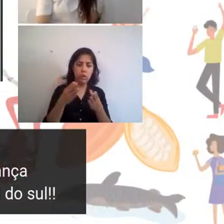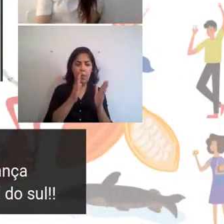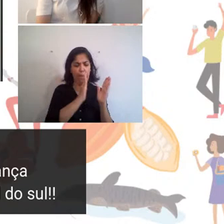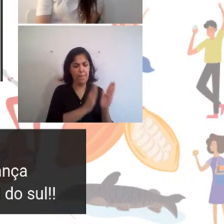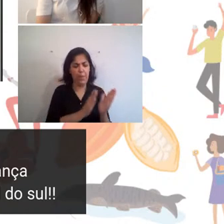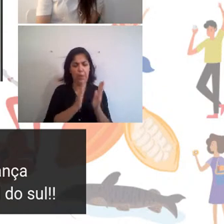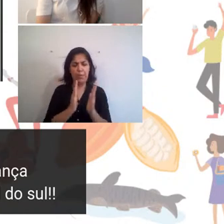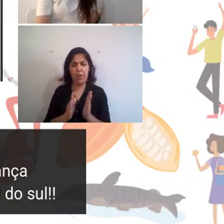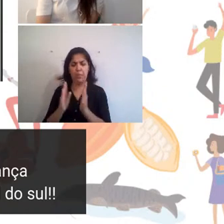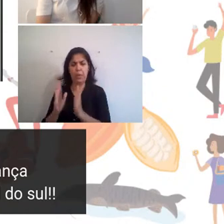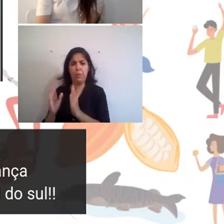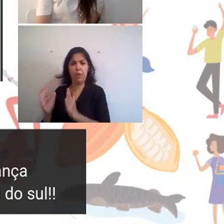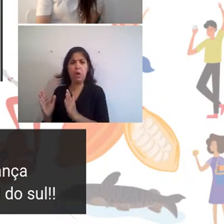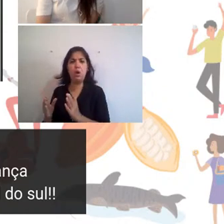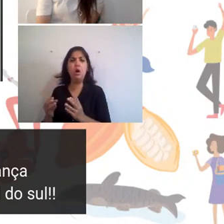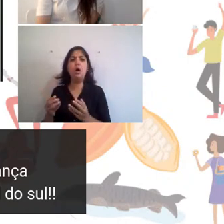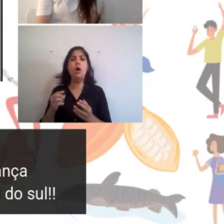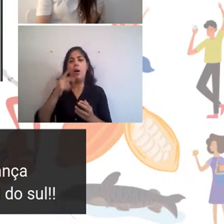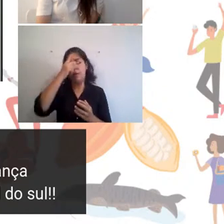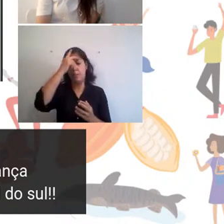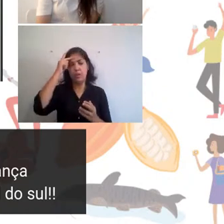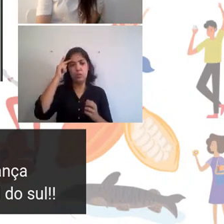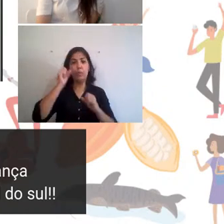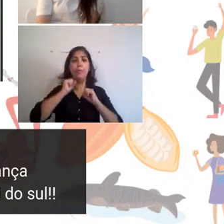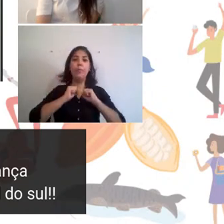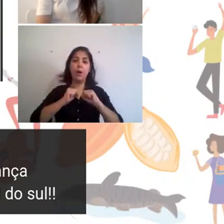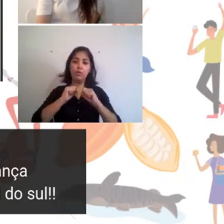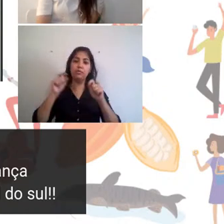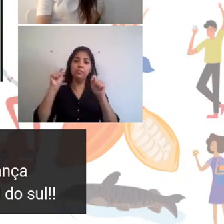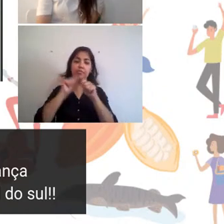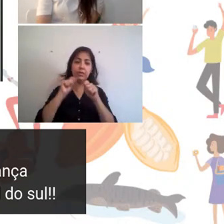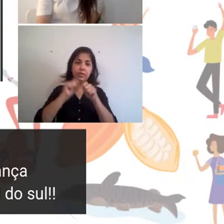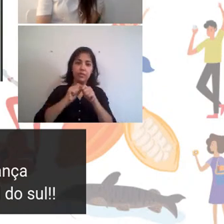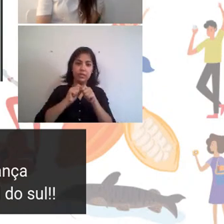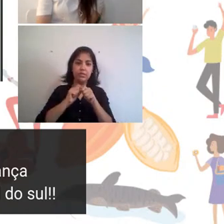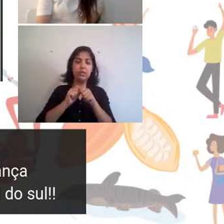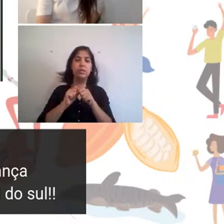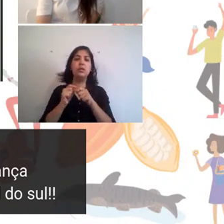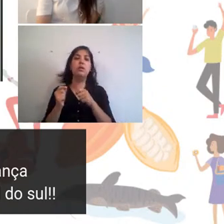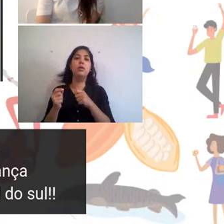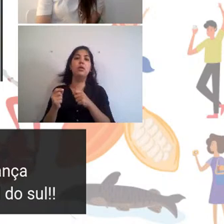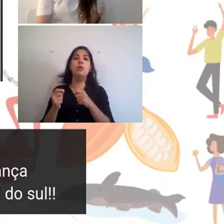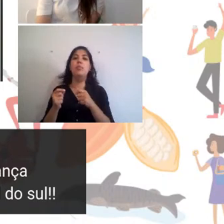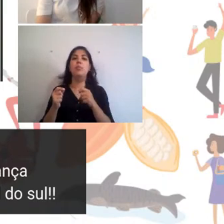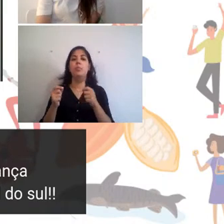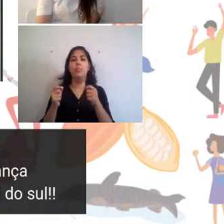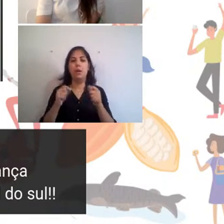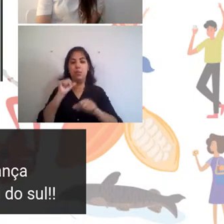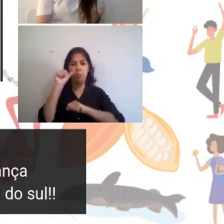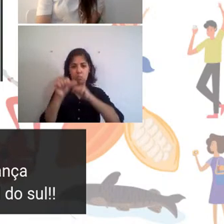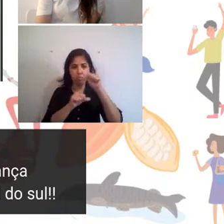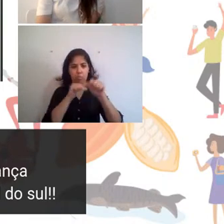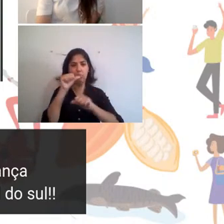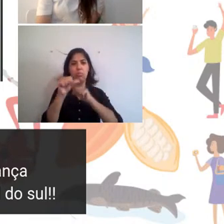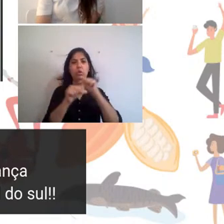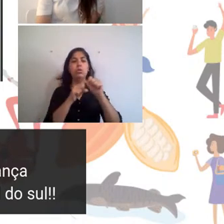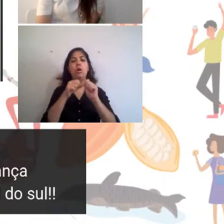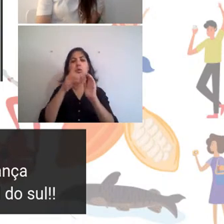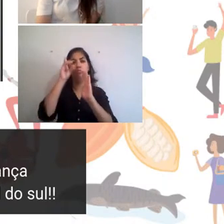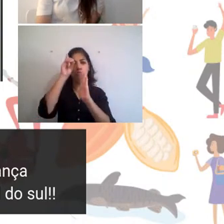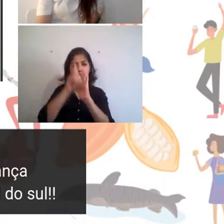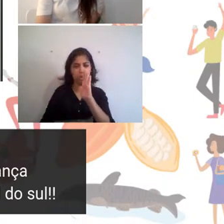passo do que uma pessoa pode fazer concretamente, quais são as instâncias a serem acionadas e de como fazer com que o direito